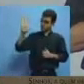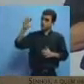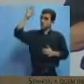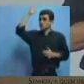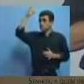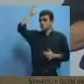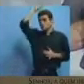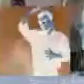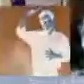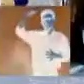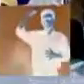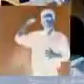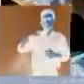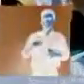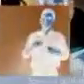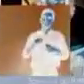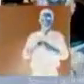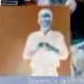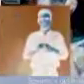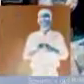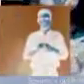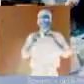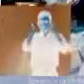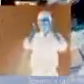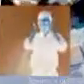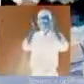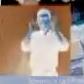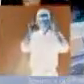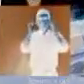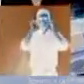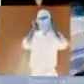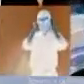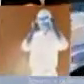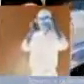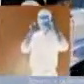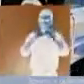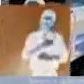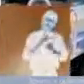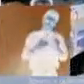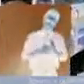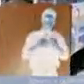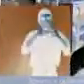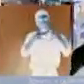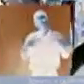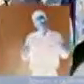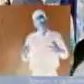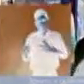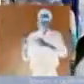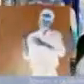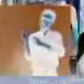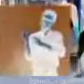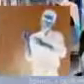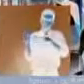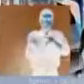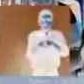Santo, fazei que apreciemos retamente todas as coisas, segundo o